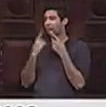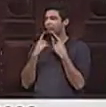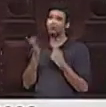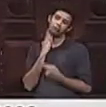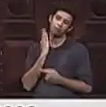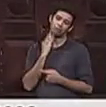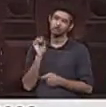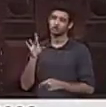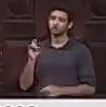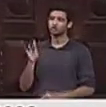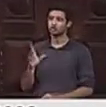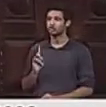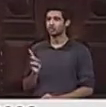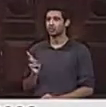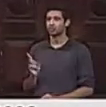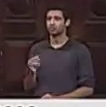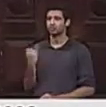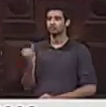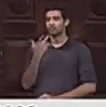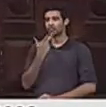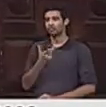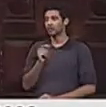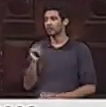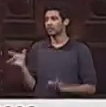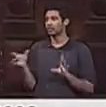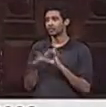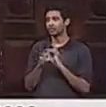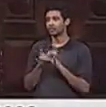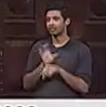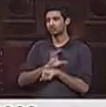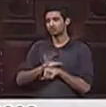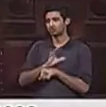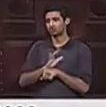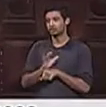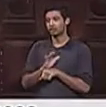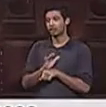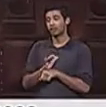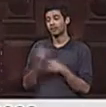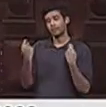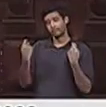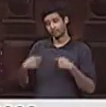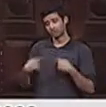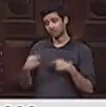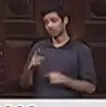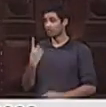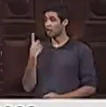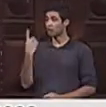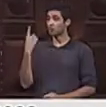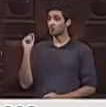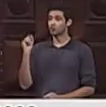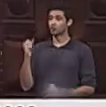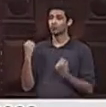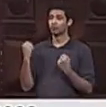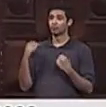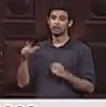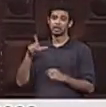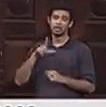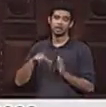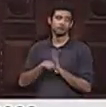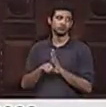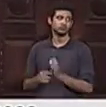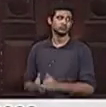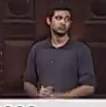emenda constitucional depende única e exclusivamente do Poder Legislativo, deputado Tio